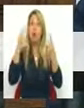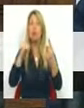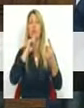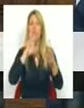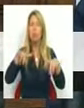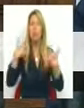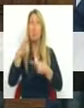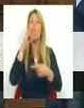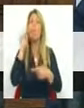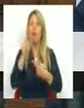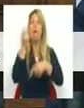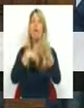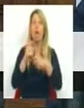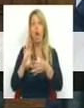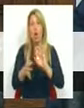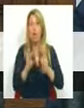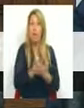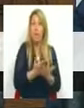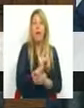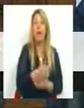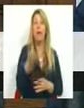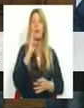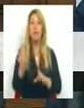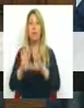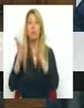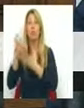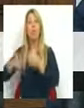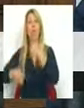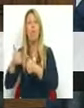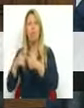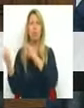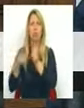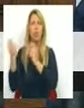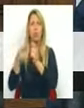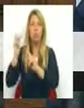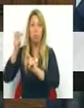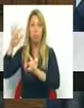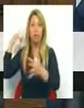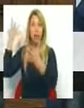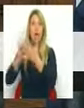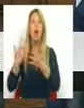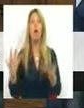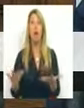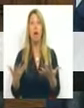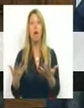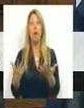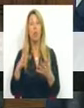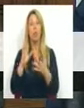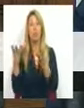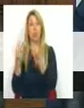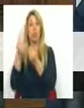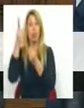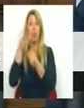lógica de mercado. A Direção-Geral de Concorrência, muitas das discussões que têm sido tidas ao longo destes anos teóricas com a Direção-Geral de